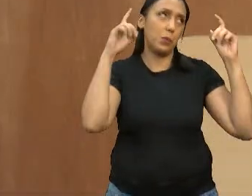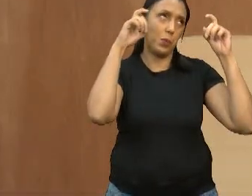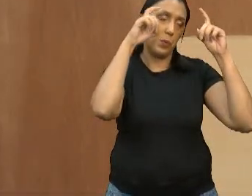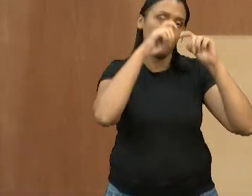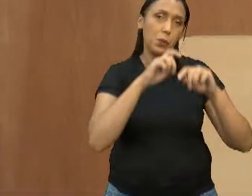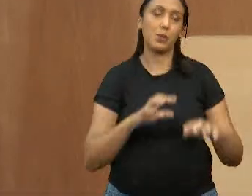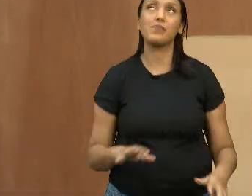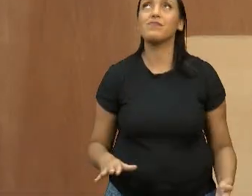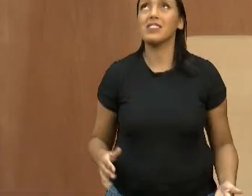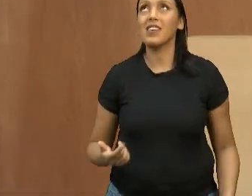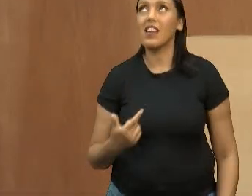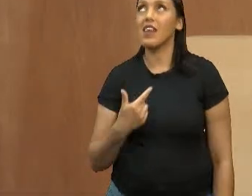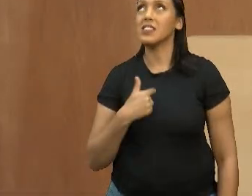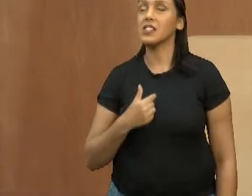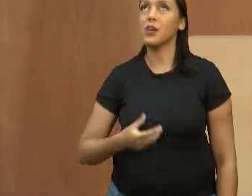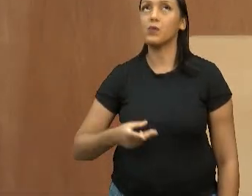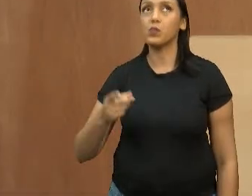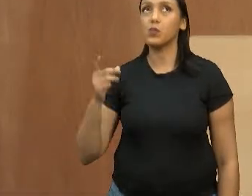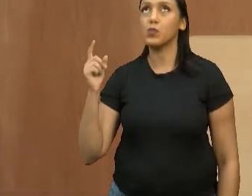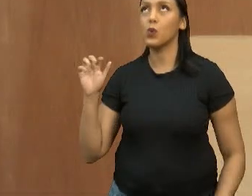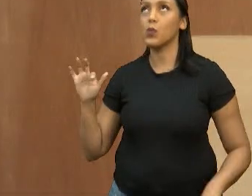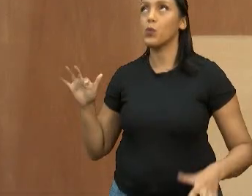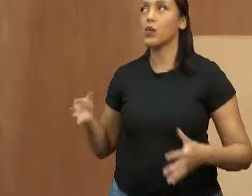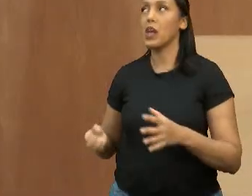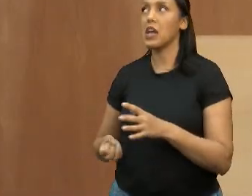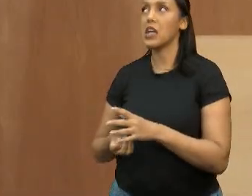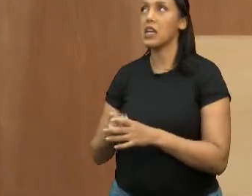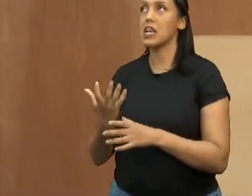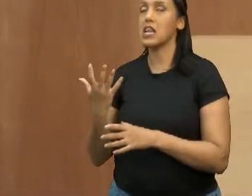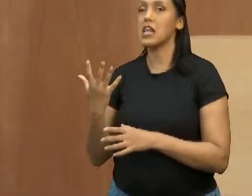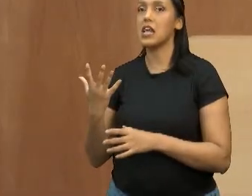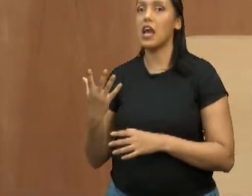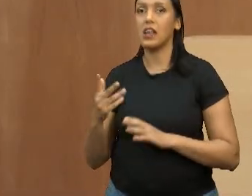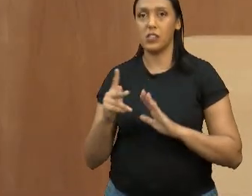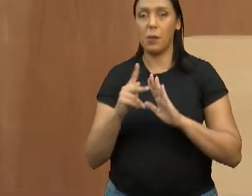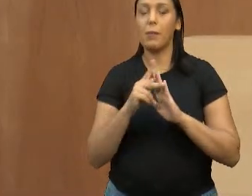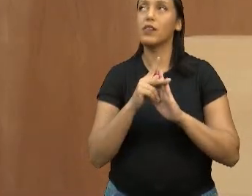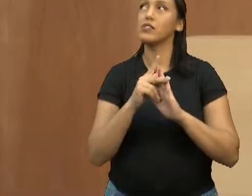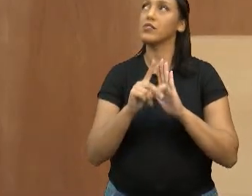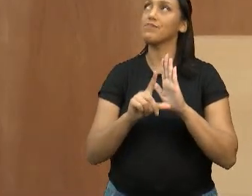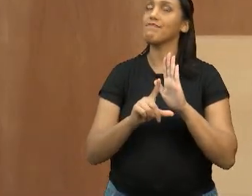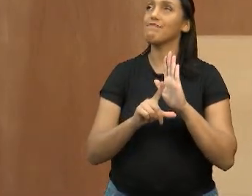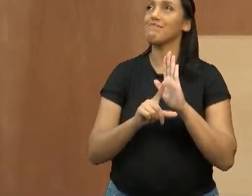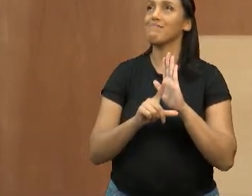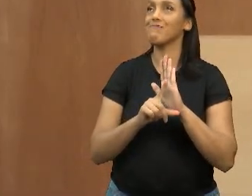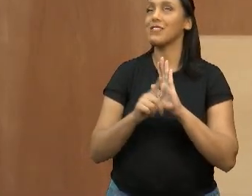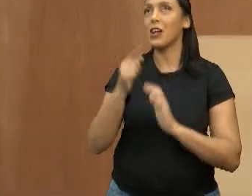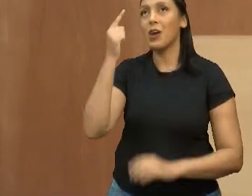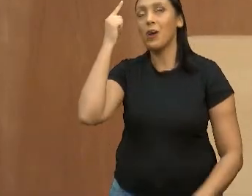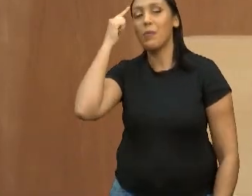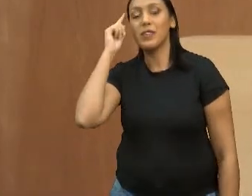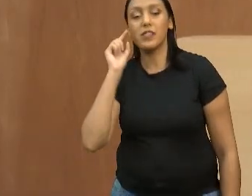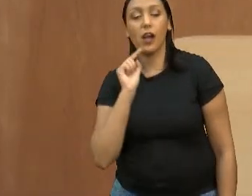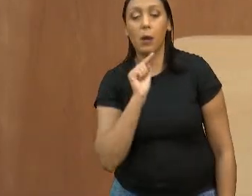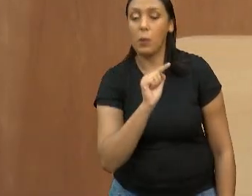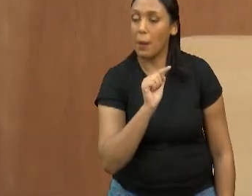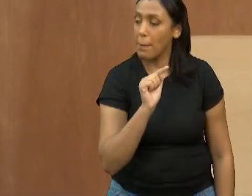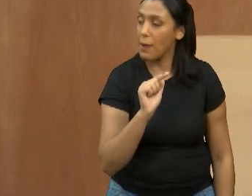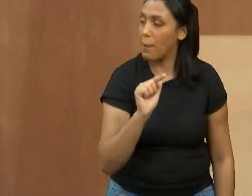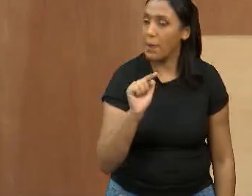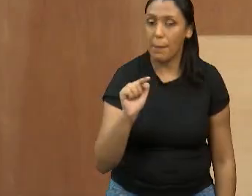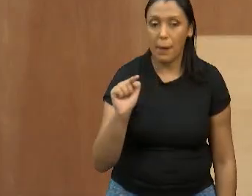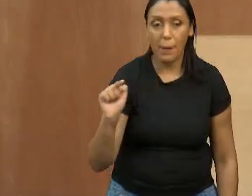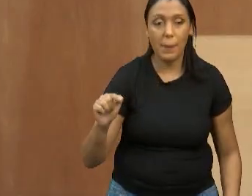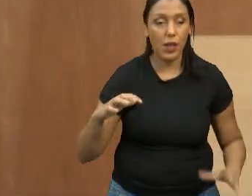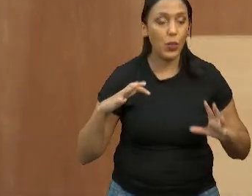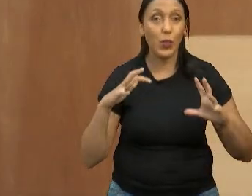foi pensando nos artistas, e cada um na sua arte, não consigo defini-las. Mas eu,